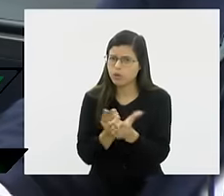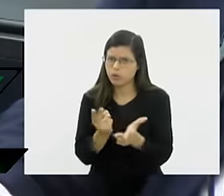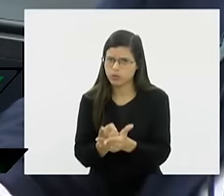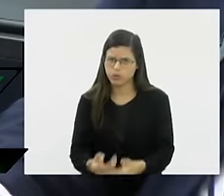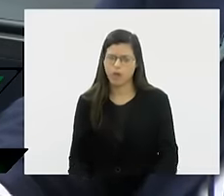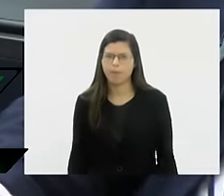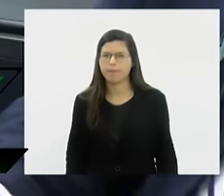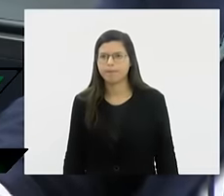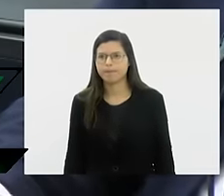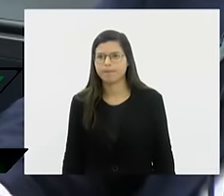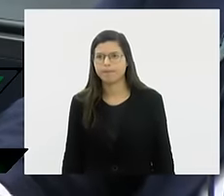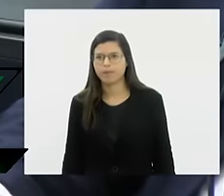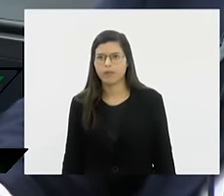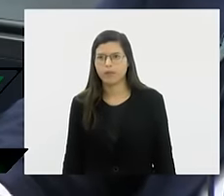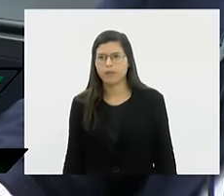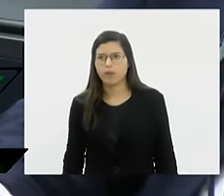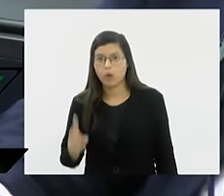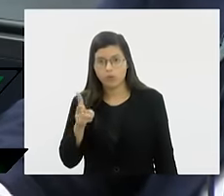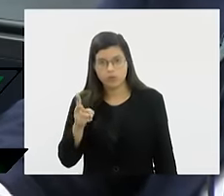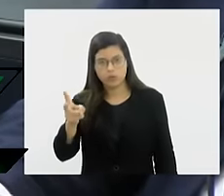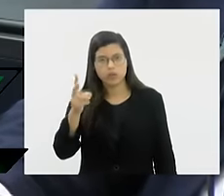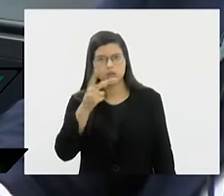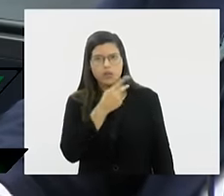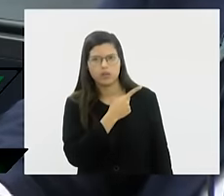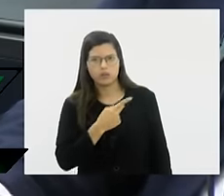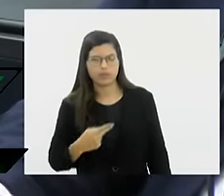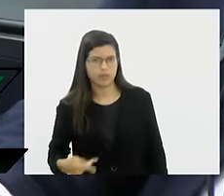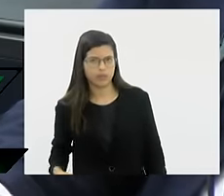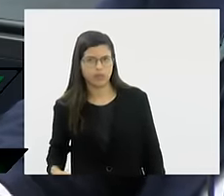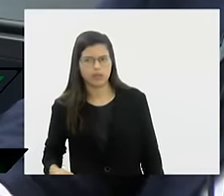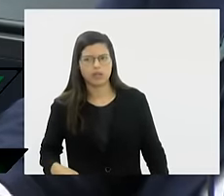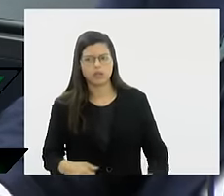Mas, seguindo aqui, presidente,